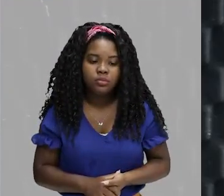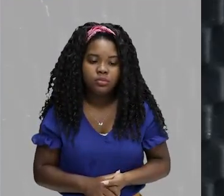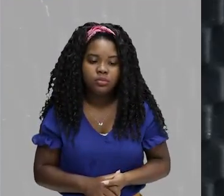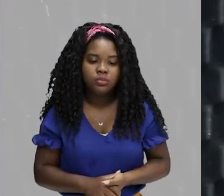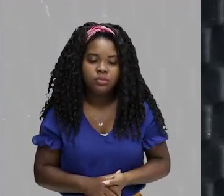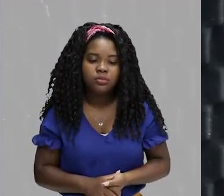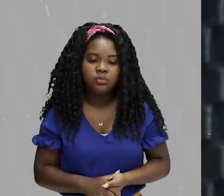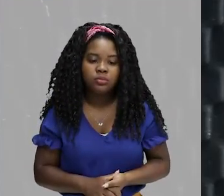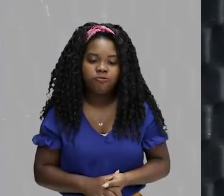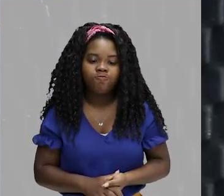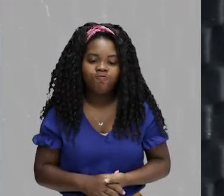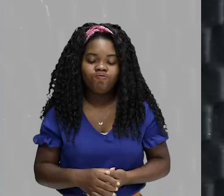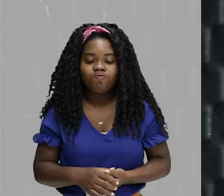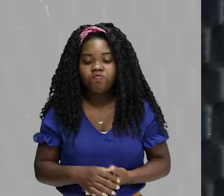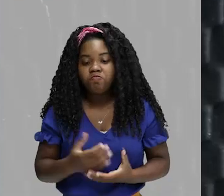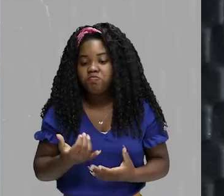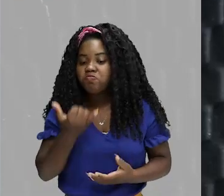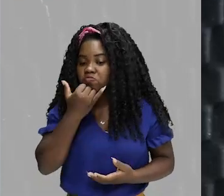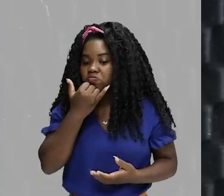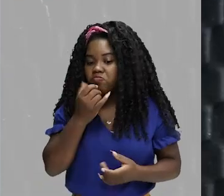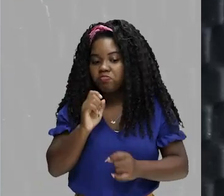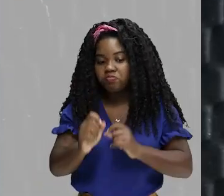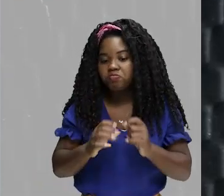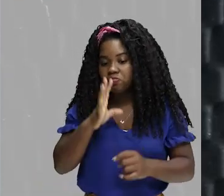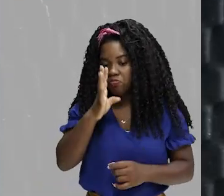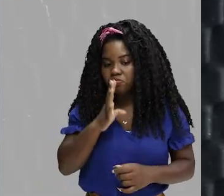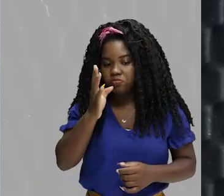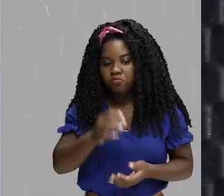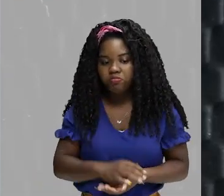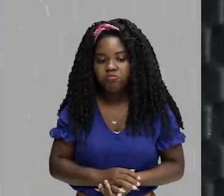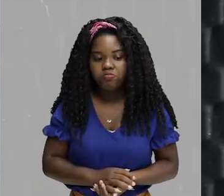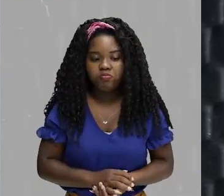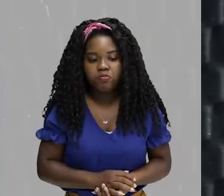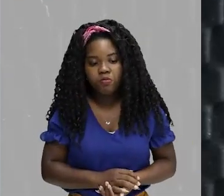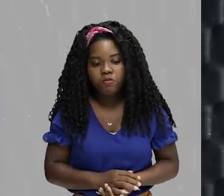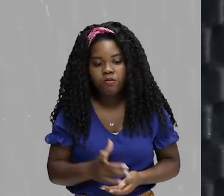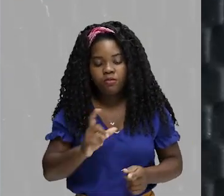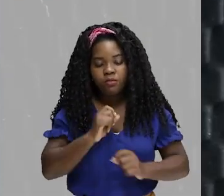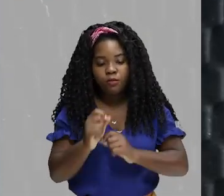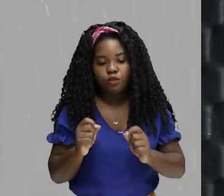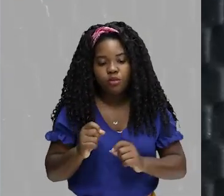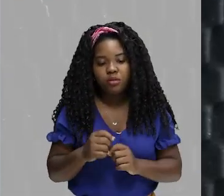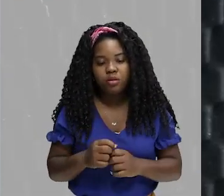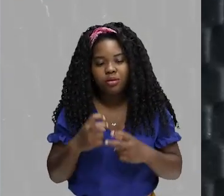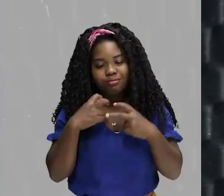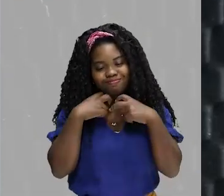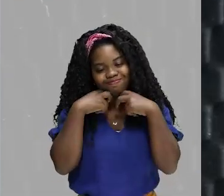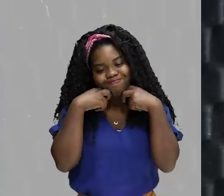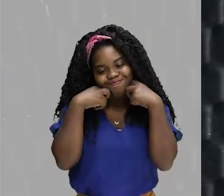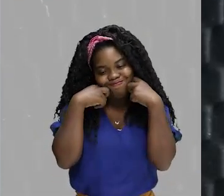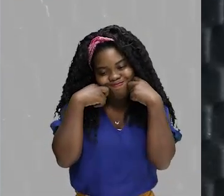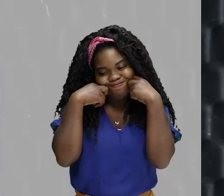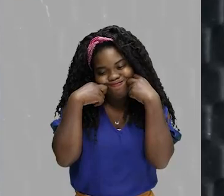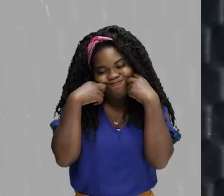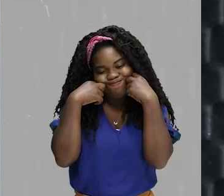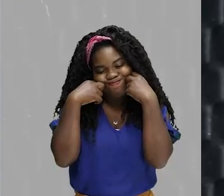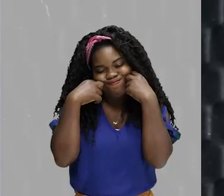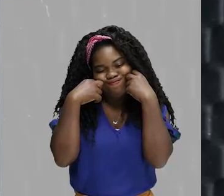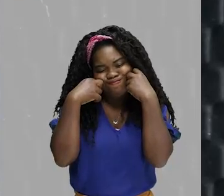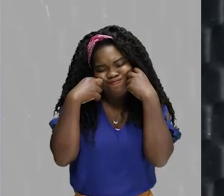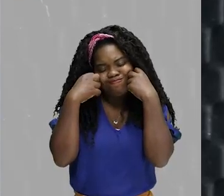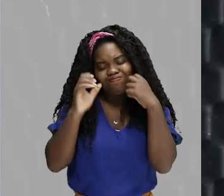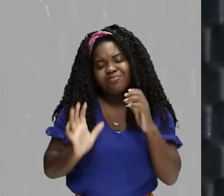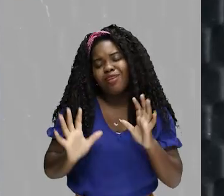pelo inconveniente, né? A gente já até citou algo parecido. Tenho muita vergüenza por lo que ha passado. Tenho